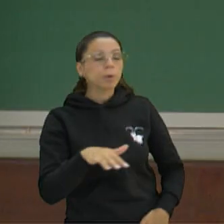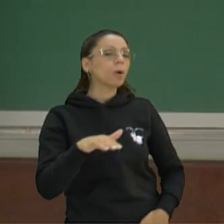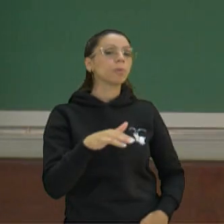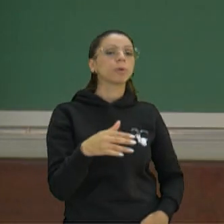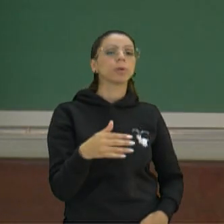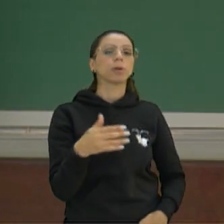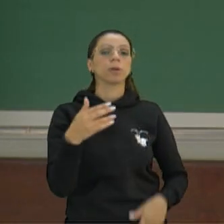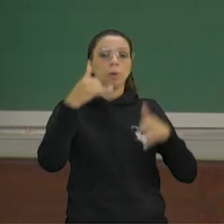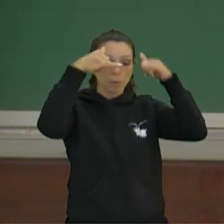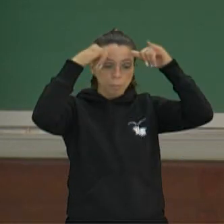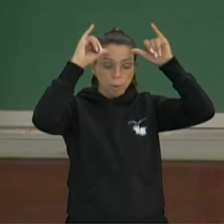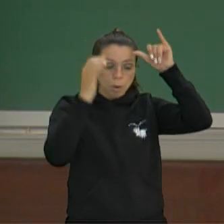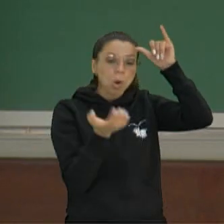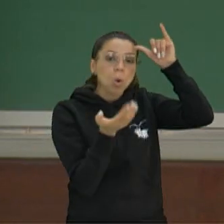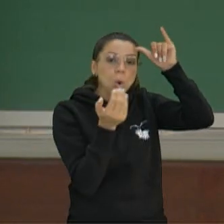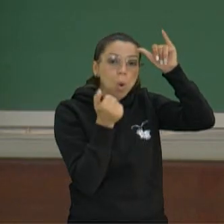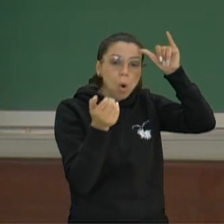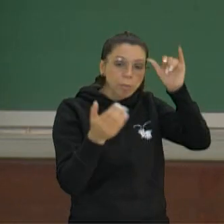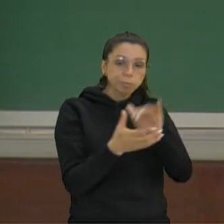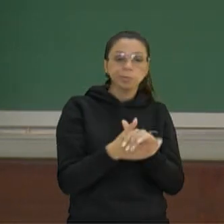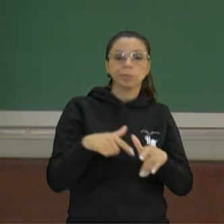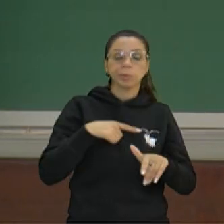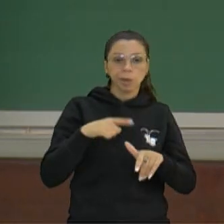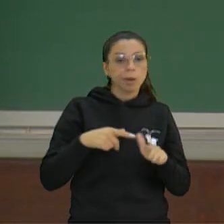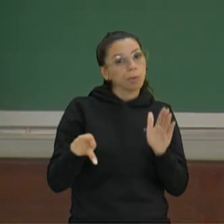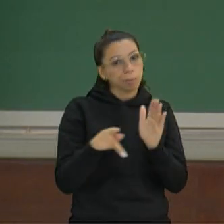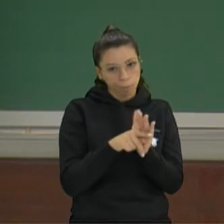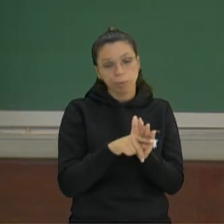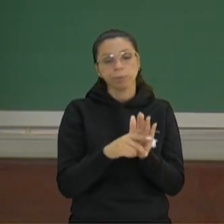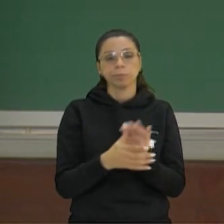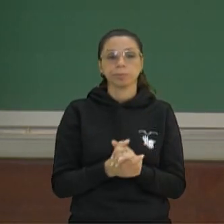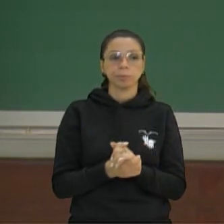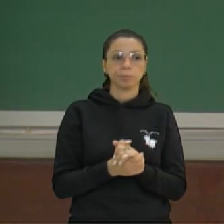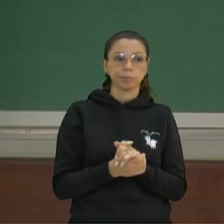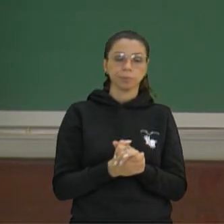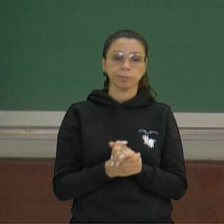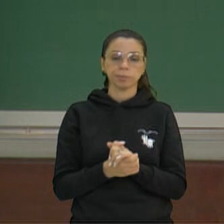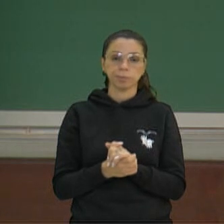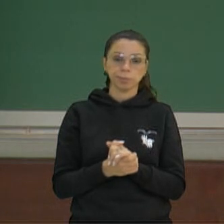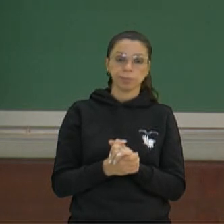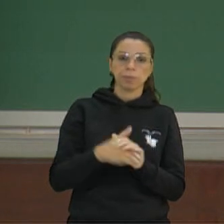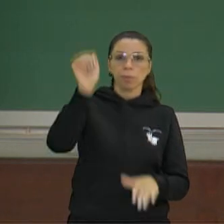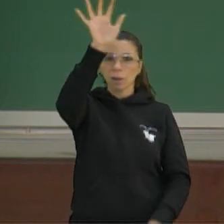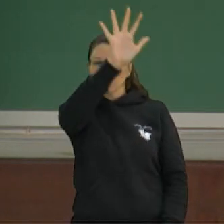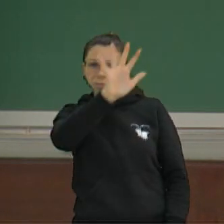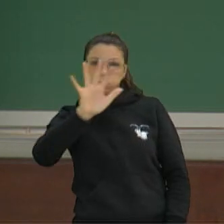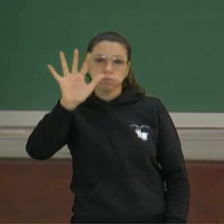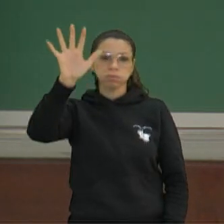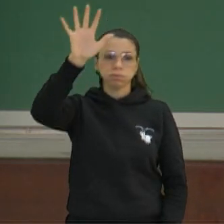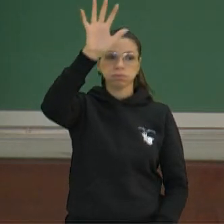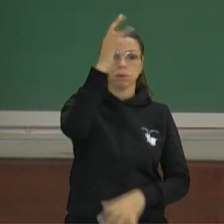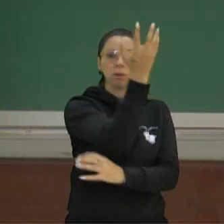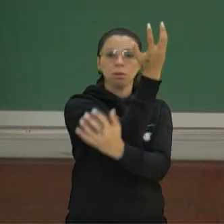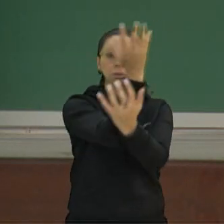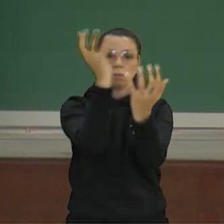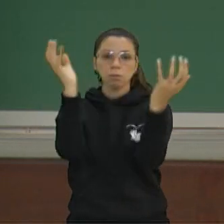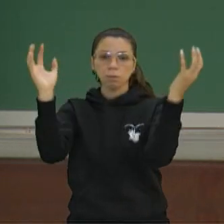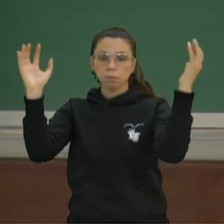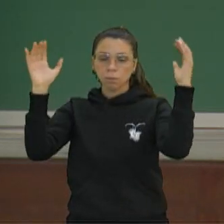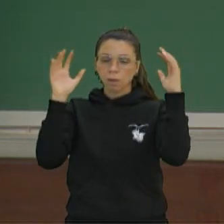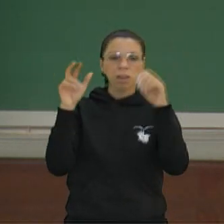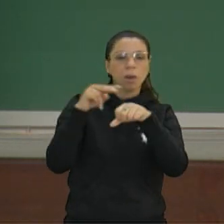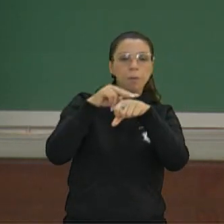esse verde clarinho, ele é referente às pastagens. Região de florestas, esse verde um pouquinho